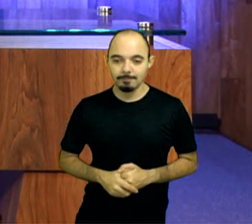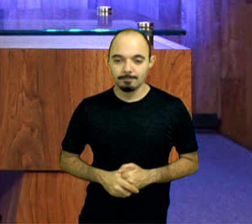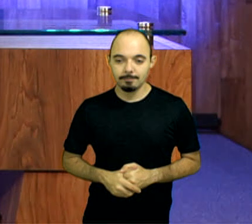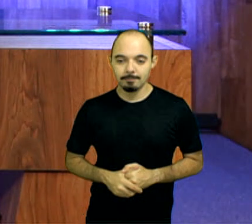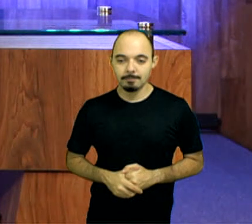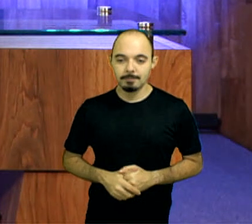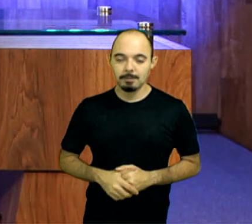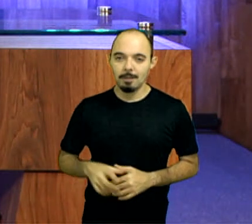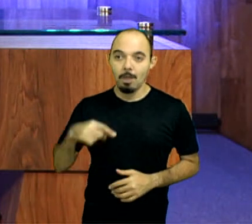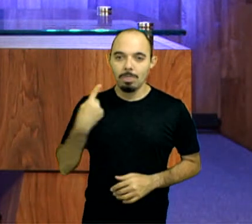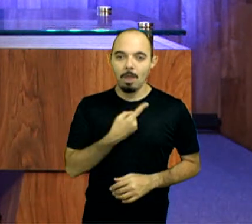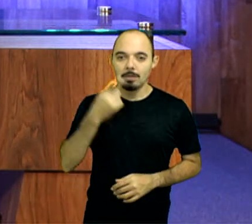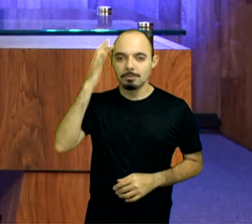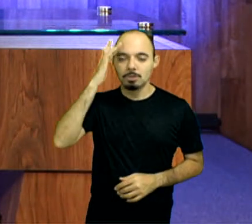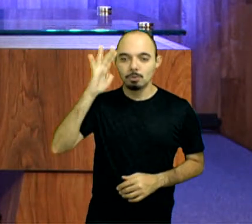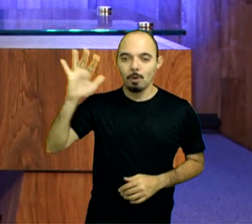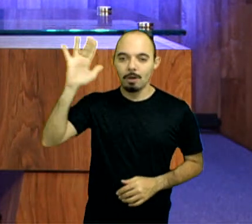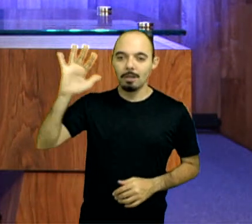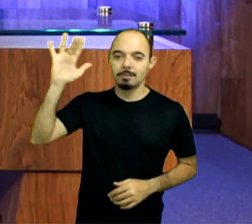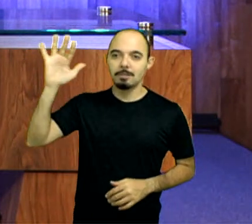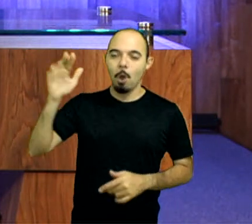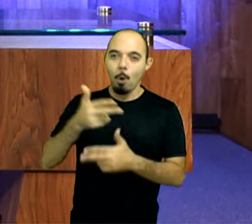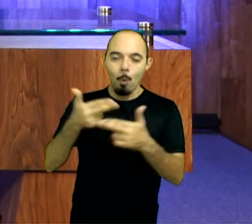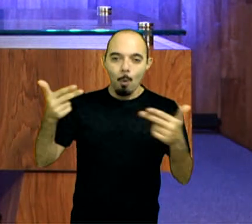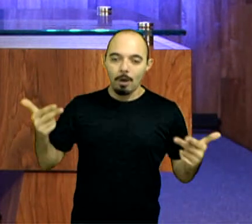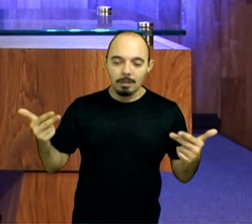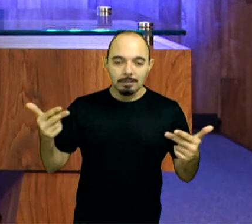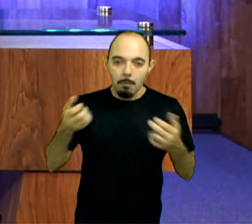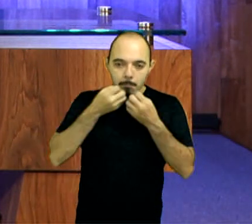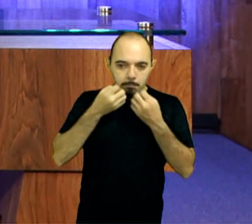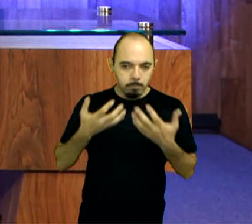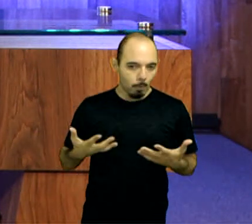que não convém,